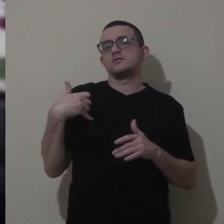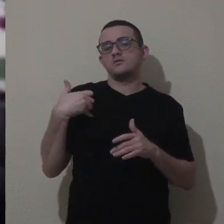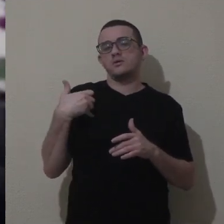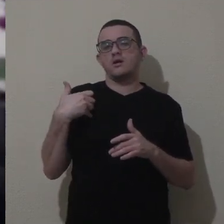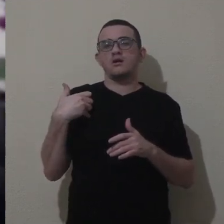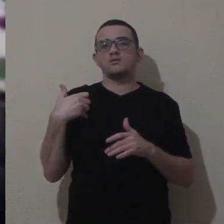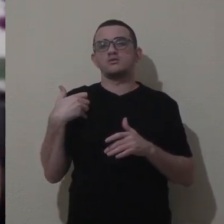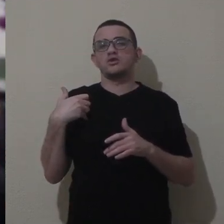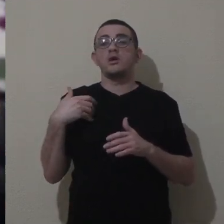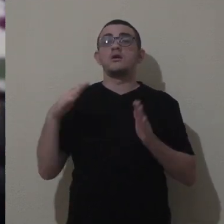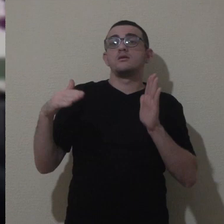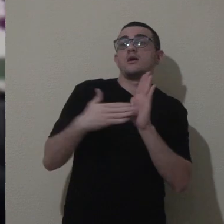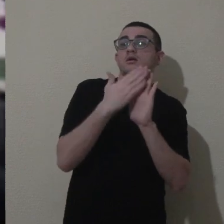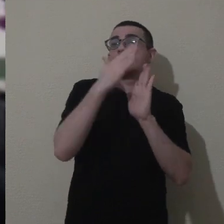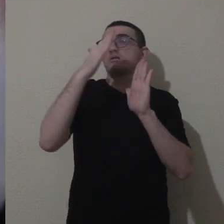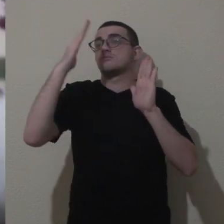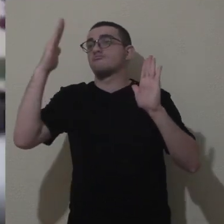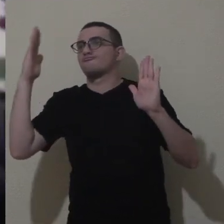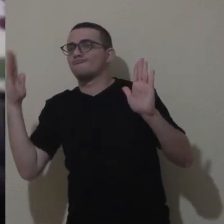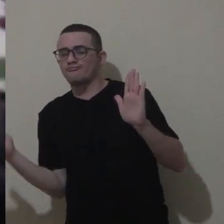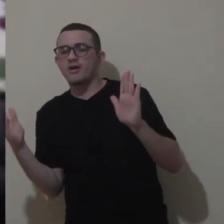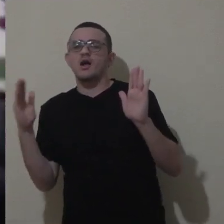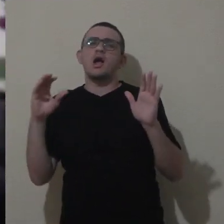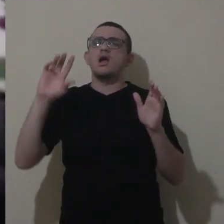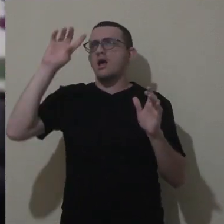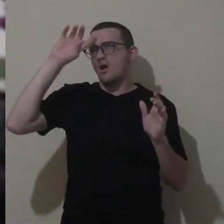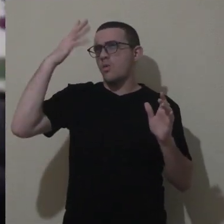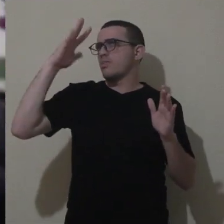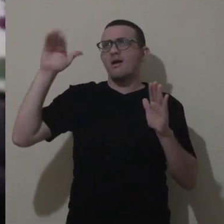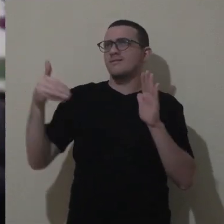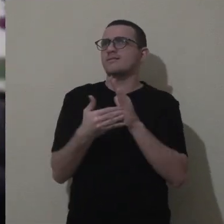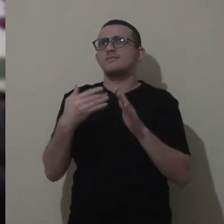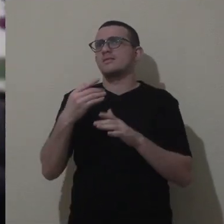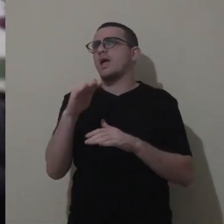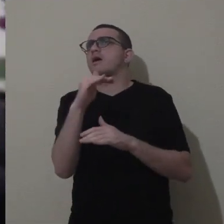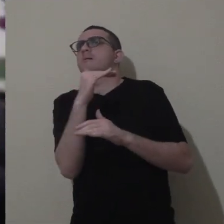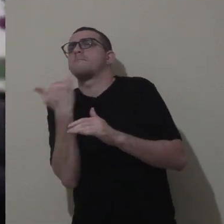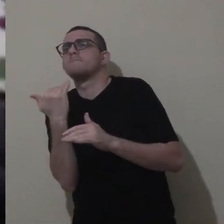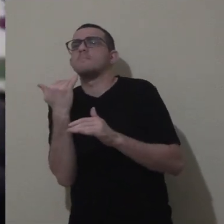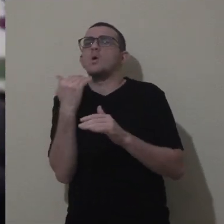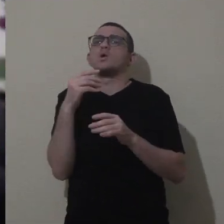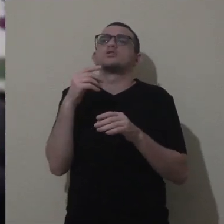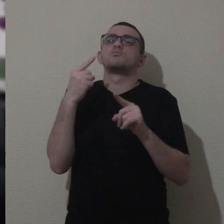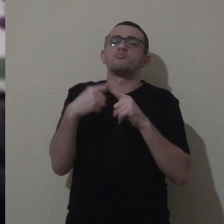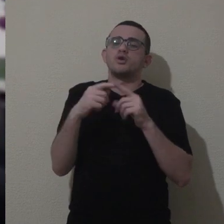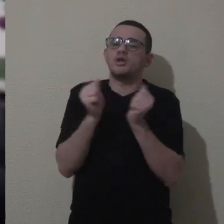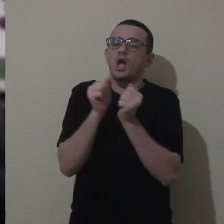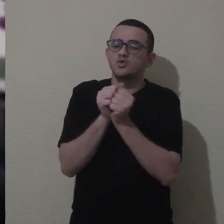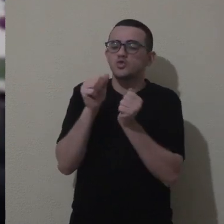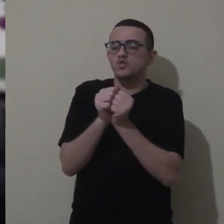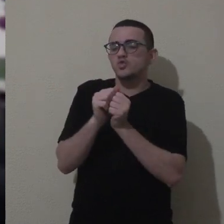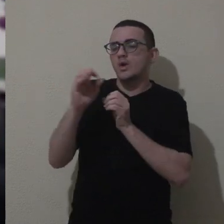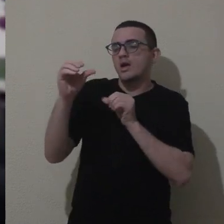idade. Obviamente, esse processo ela acontece até os últimos dias da vida, que é a parte da